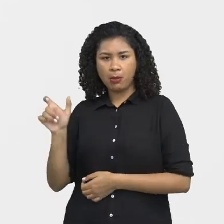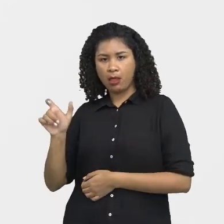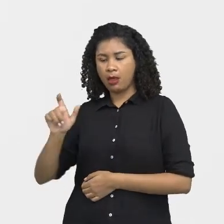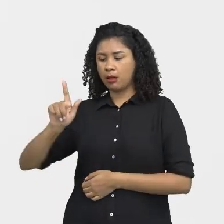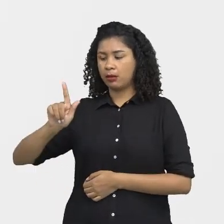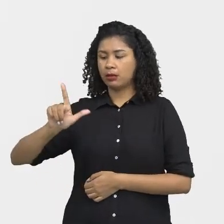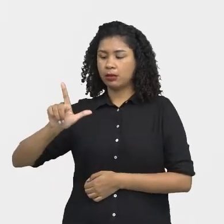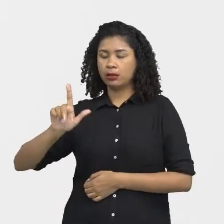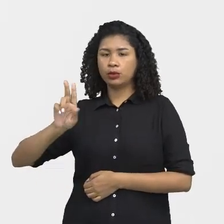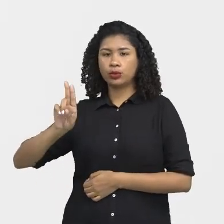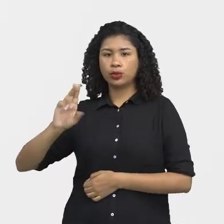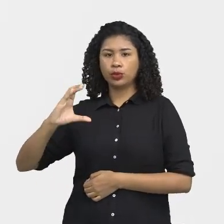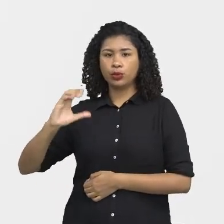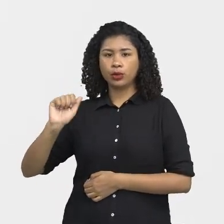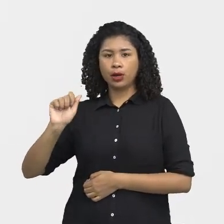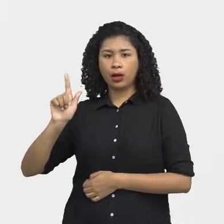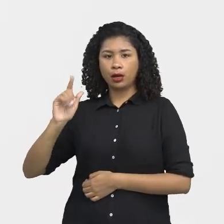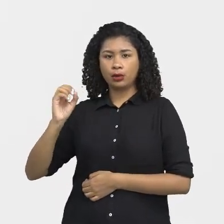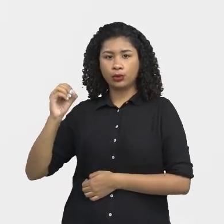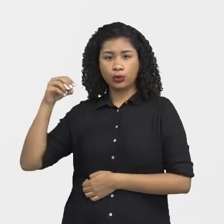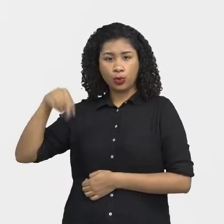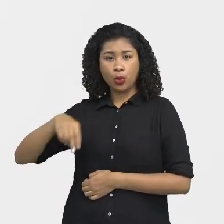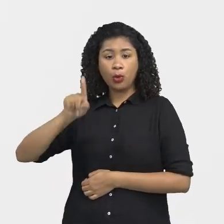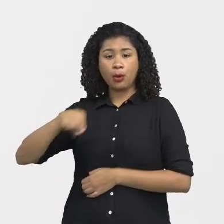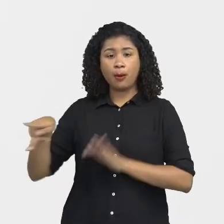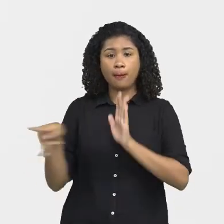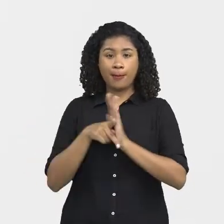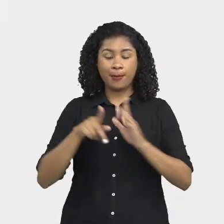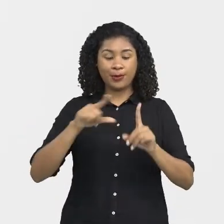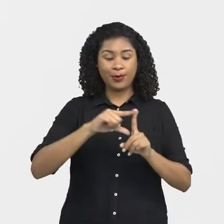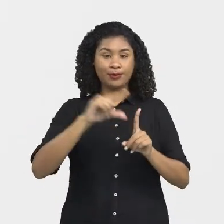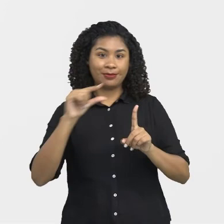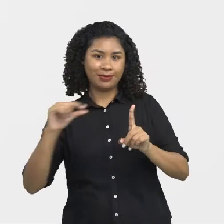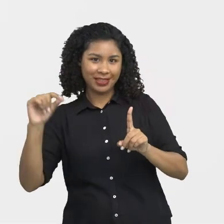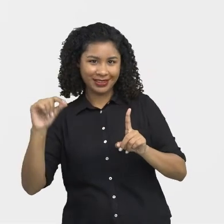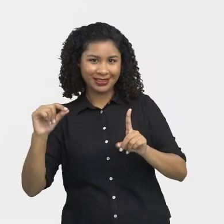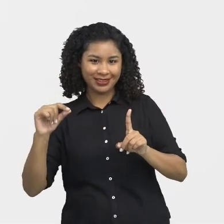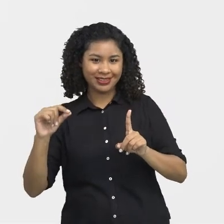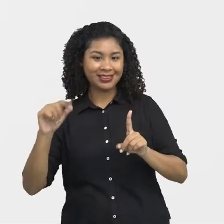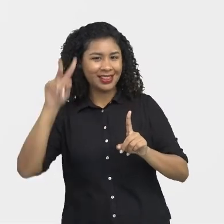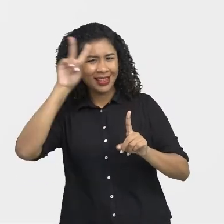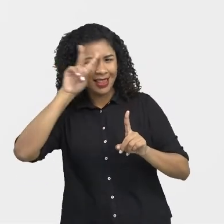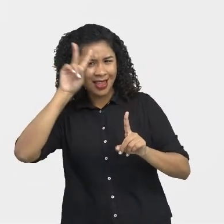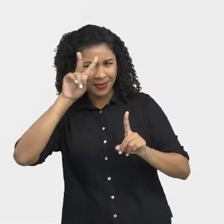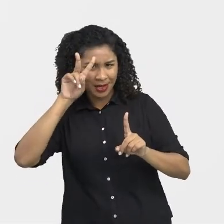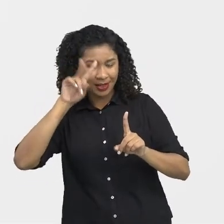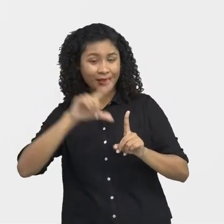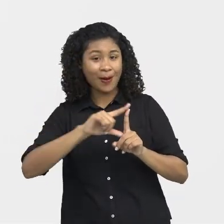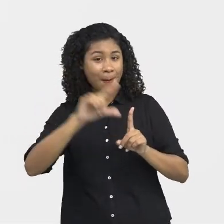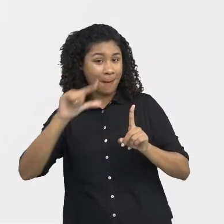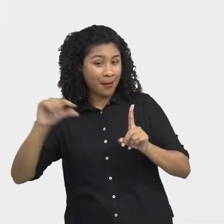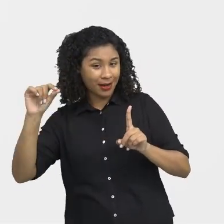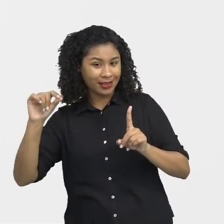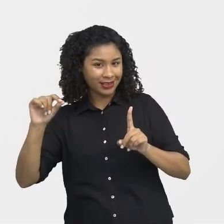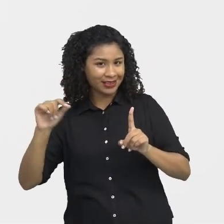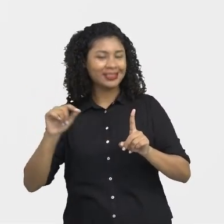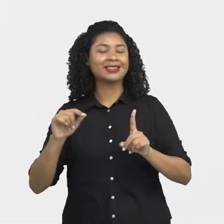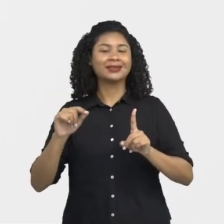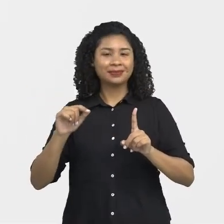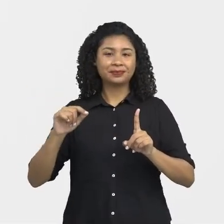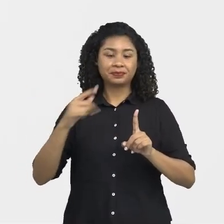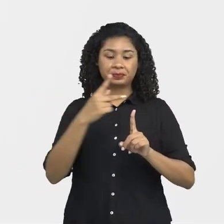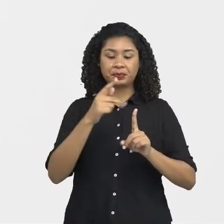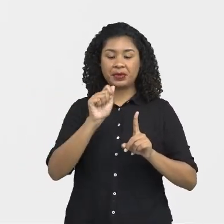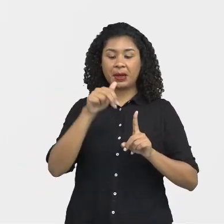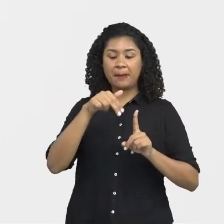glucagon, ele é produzido onde? No pâncreas, né? O pâncreas é aquela célula mista,